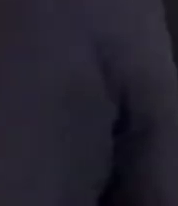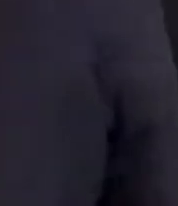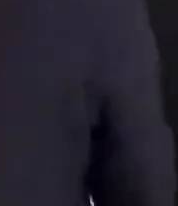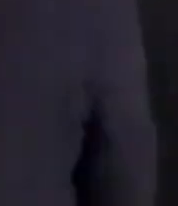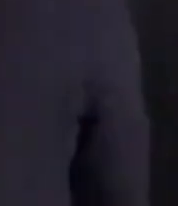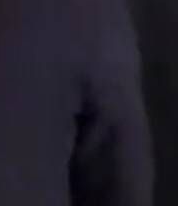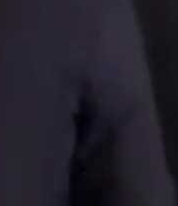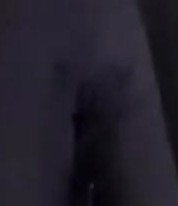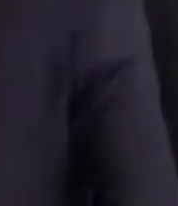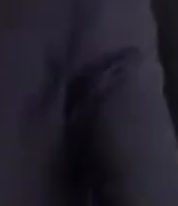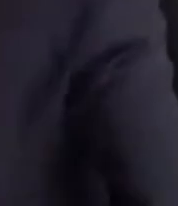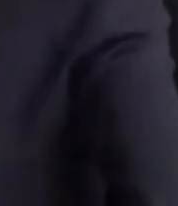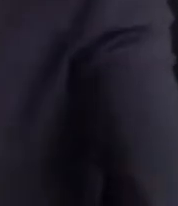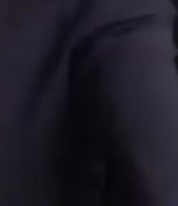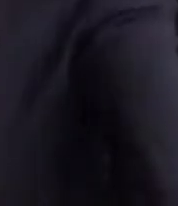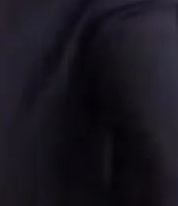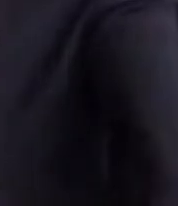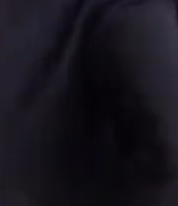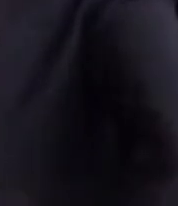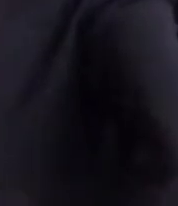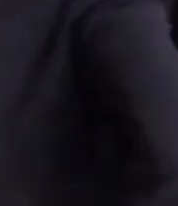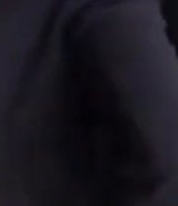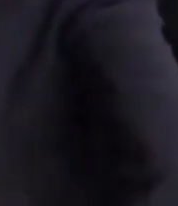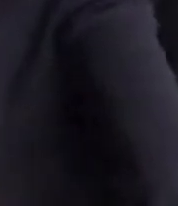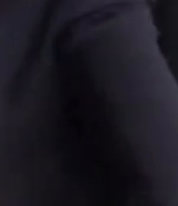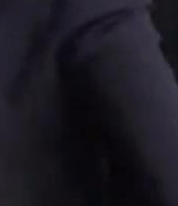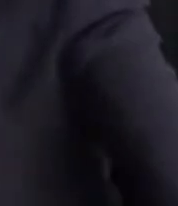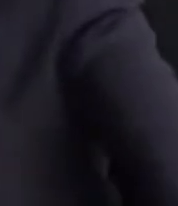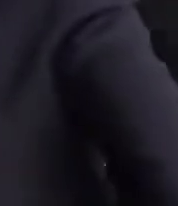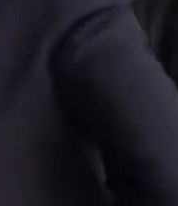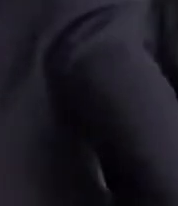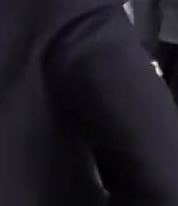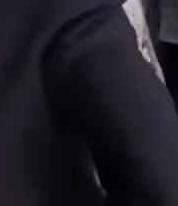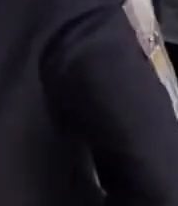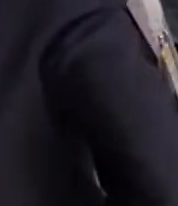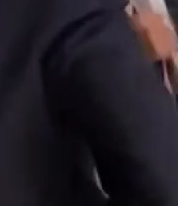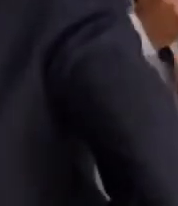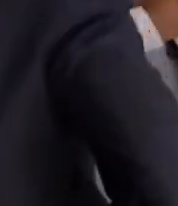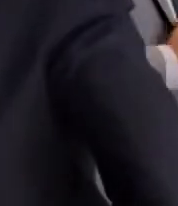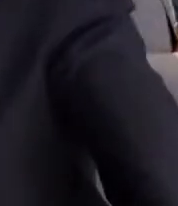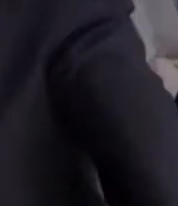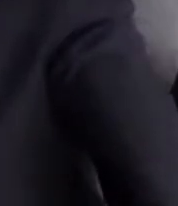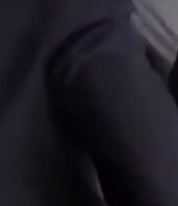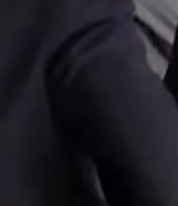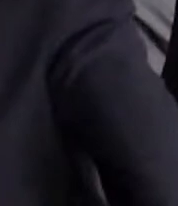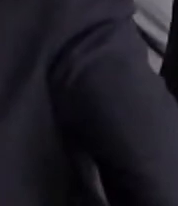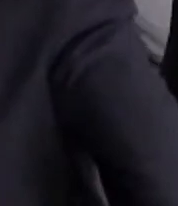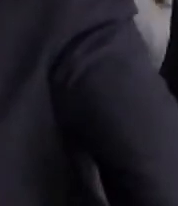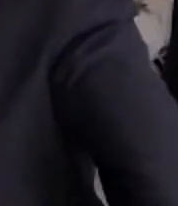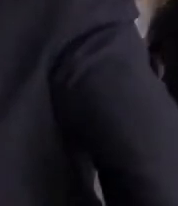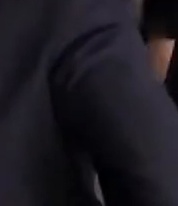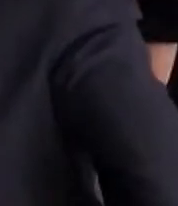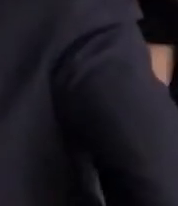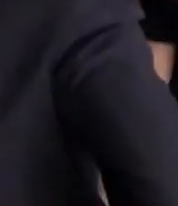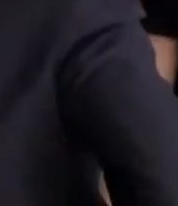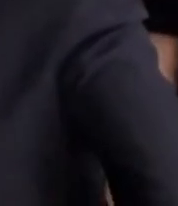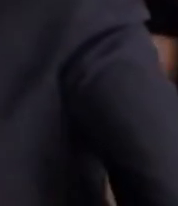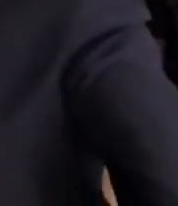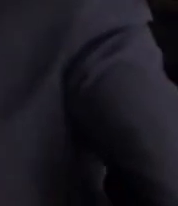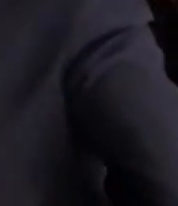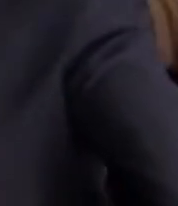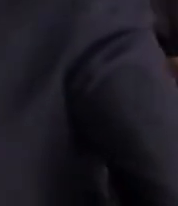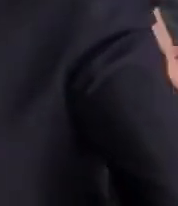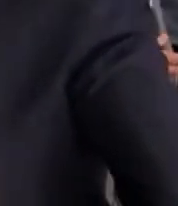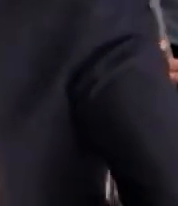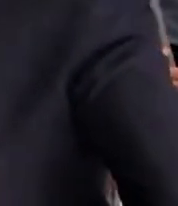autoridades da República para esta cerimônia que vai começar a daqui a pouquinho tá marcada para as 4 horas da tarde bem no início